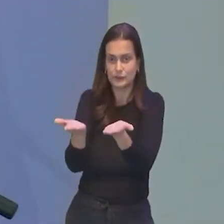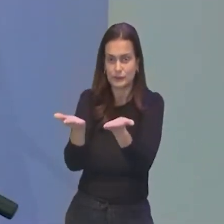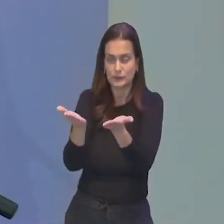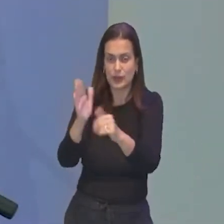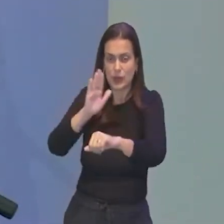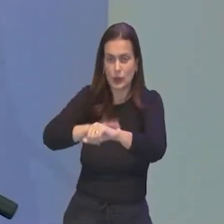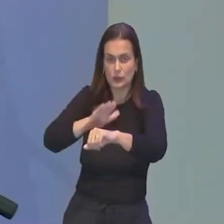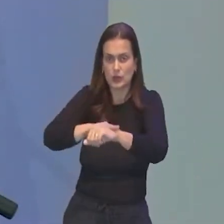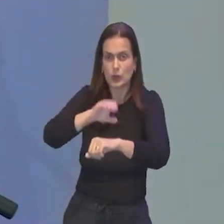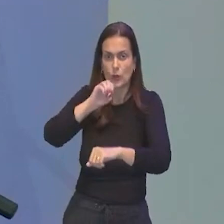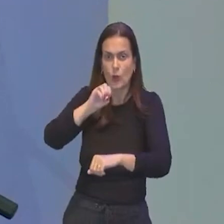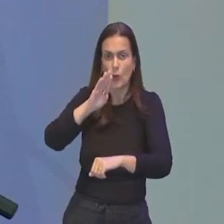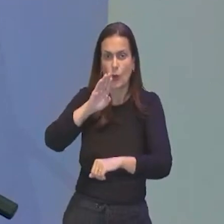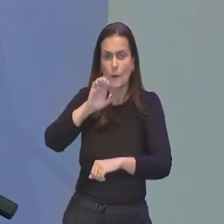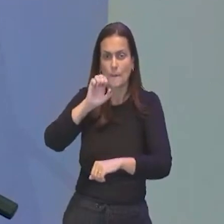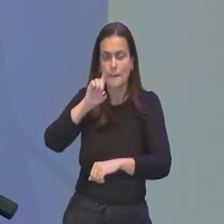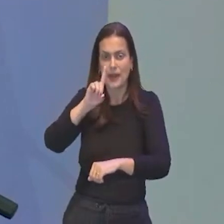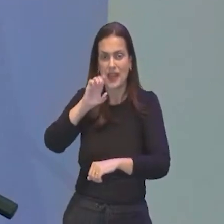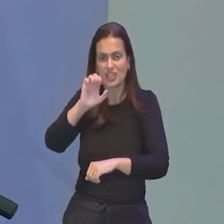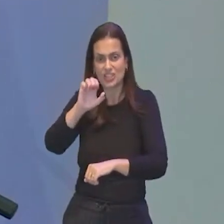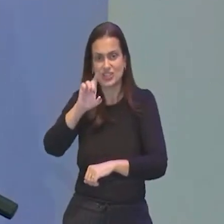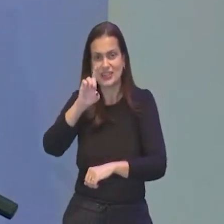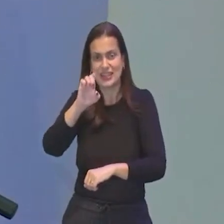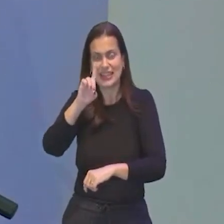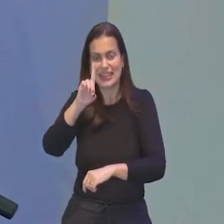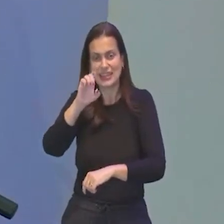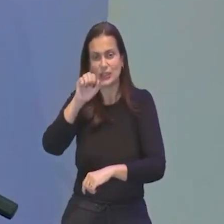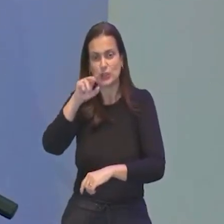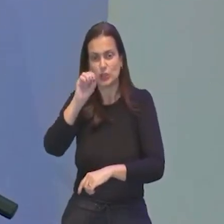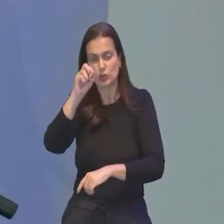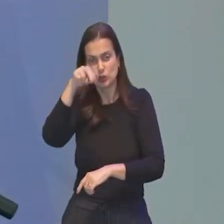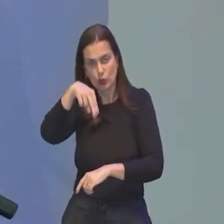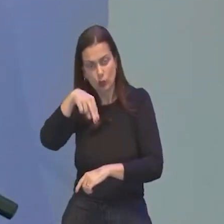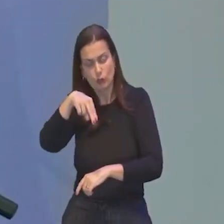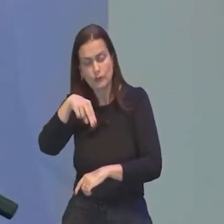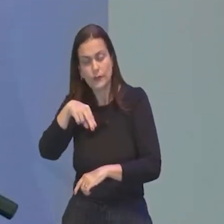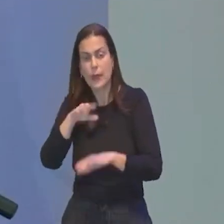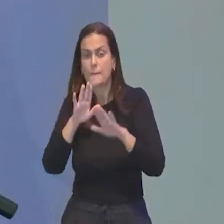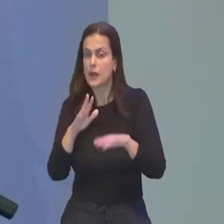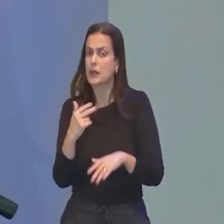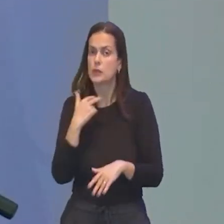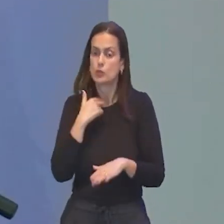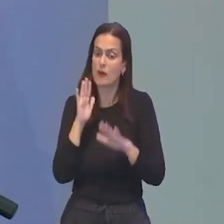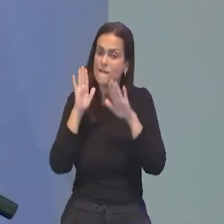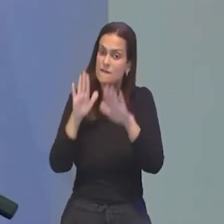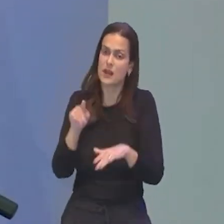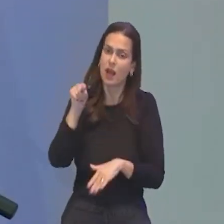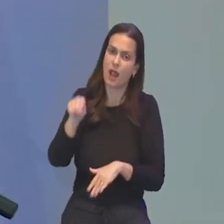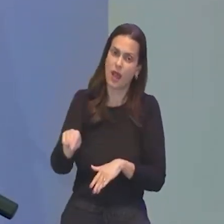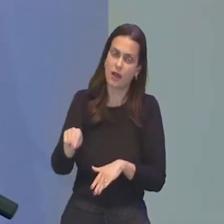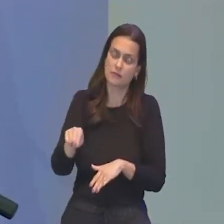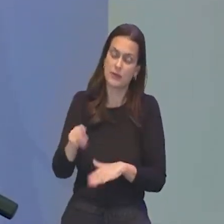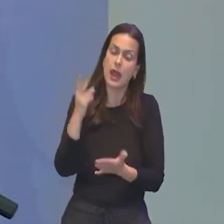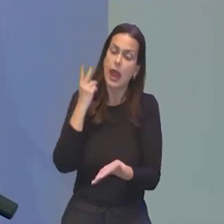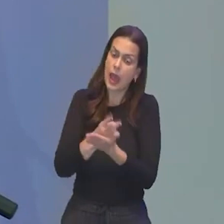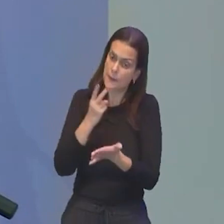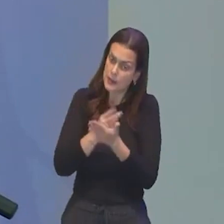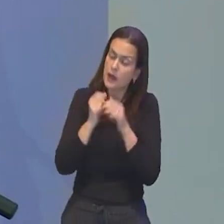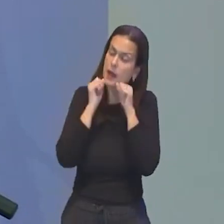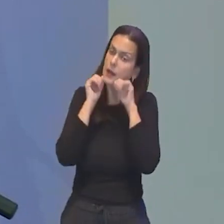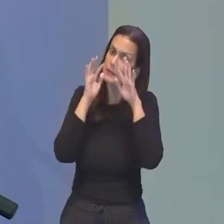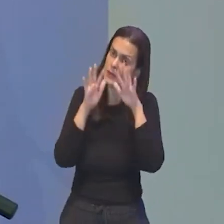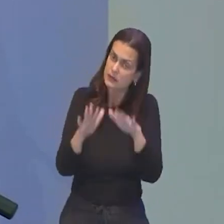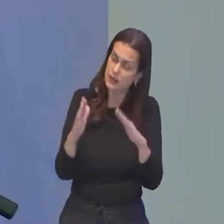de Obed-Edom, mas a arca não deveria ficar na casa de Obed-Edom, ainda que tivesse abençoado a casa